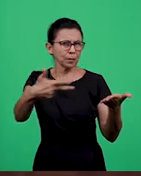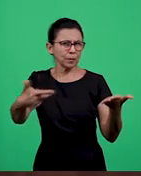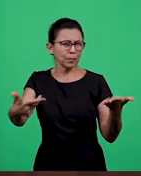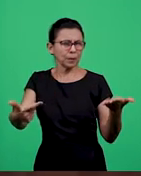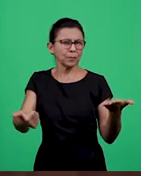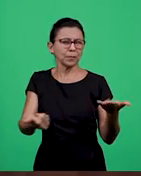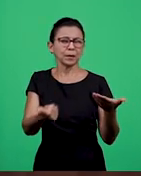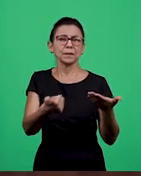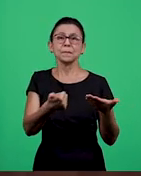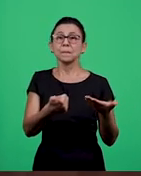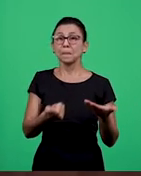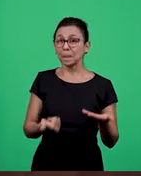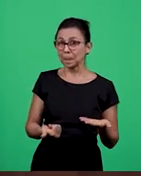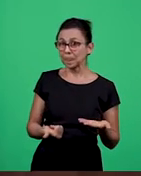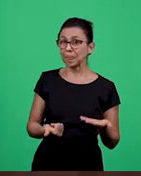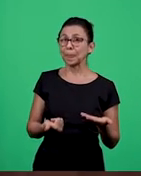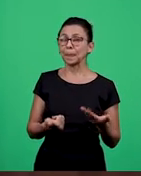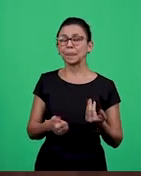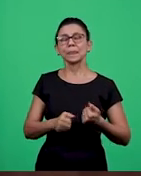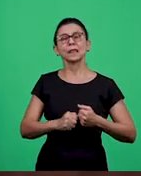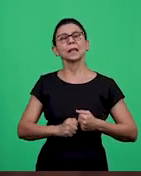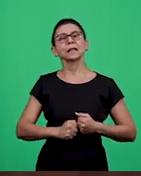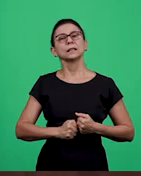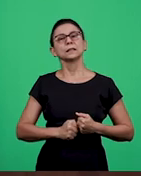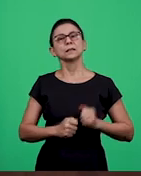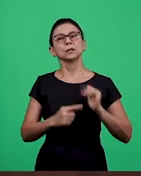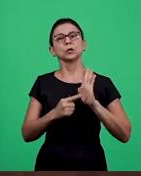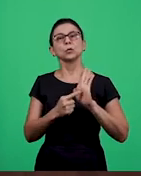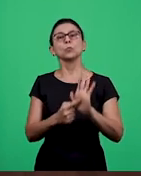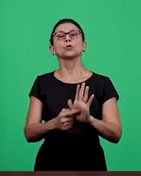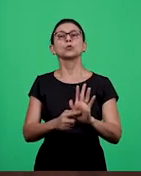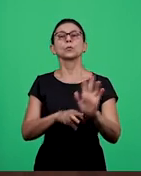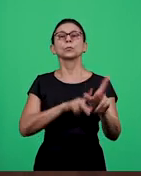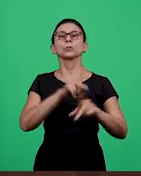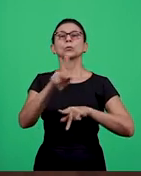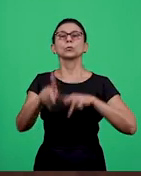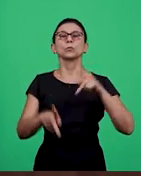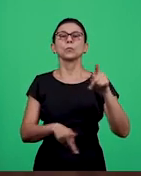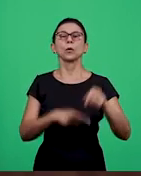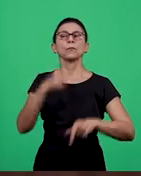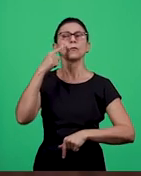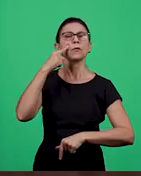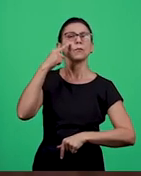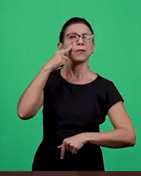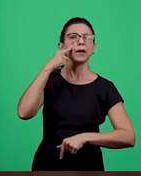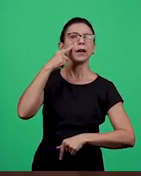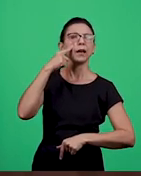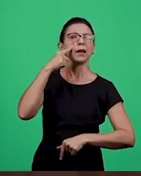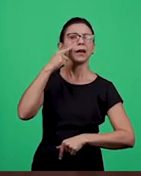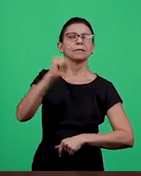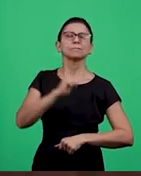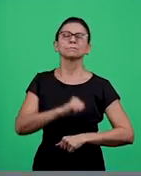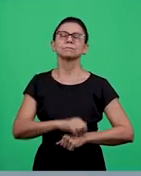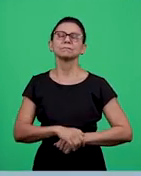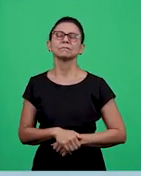levou essas anotações ao conhecimento público. Vamos ver algumas?